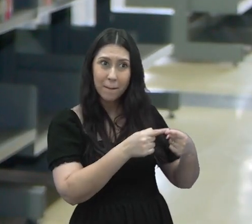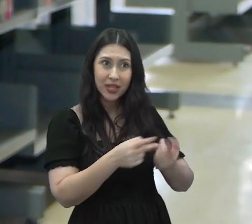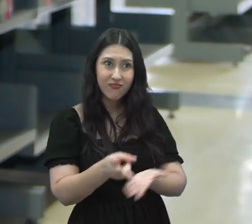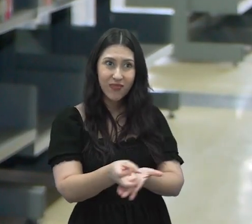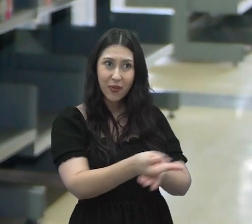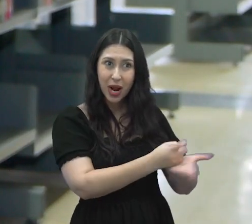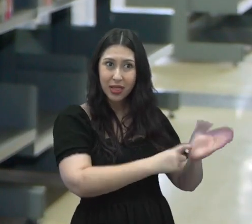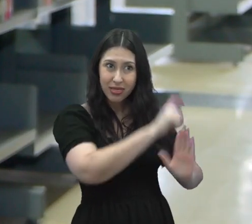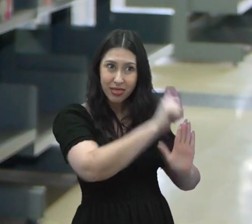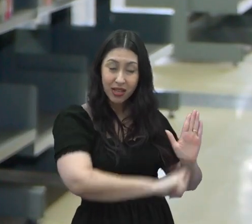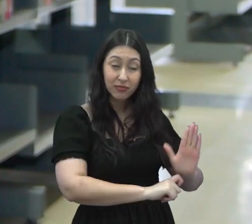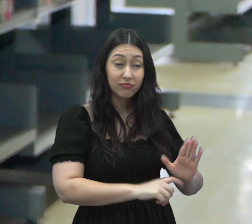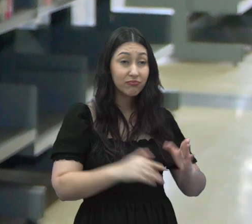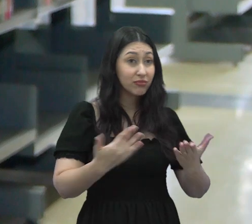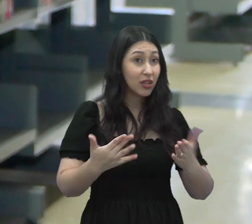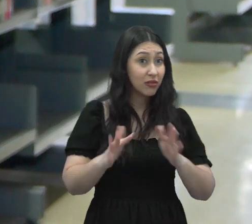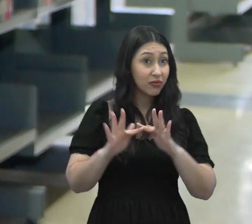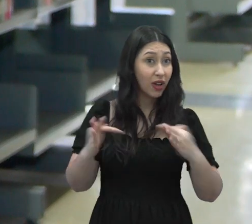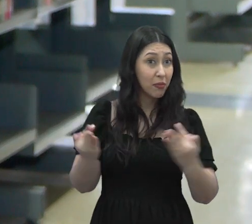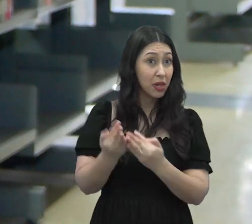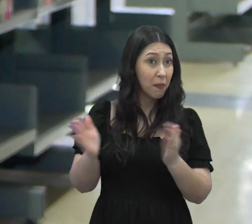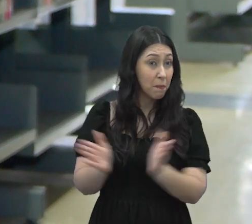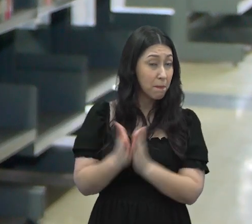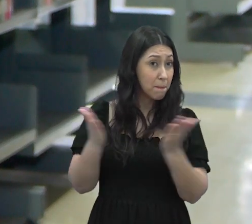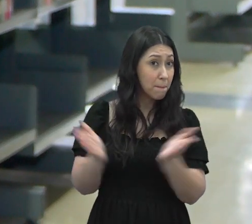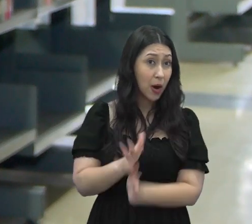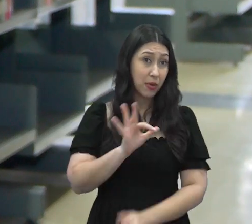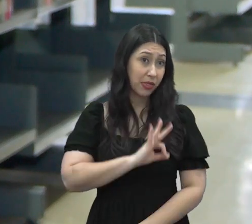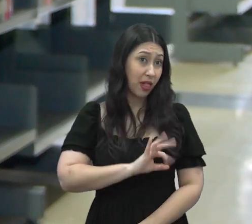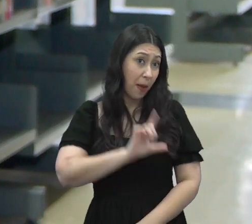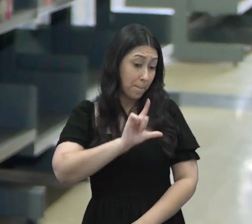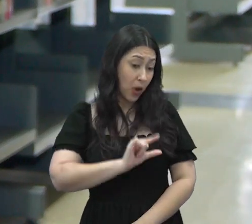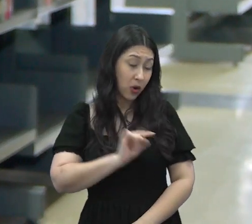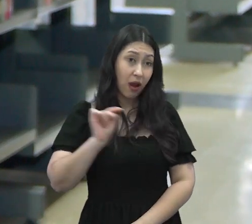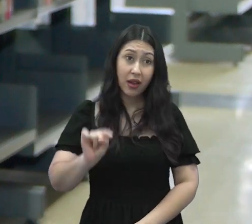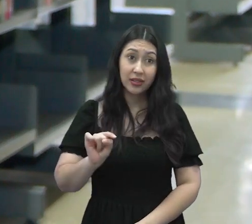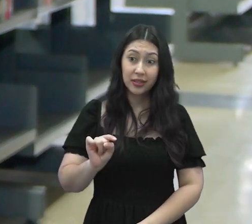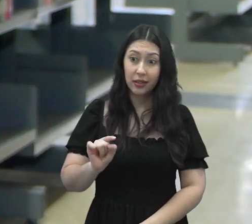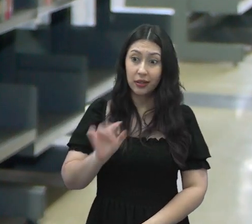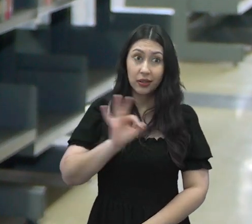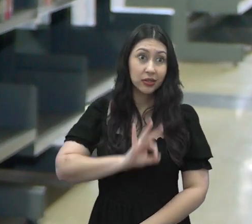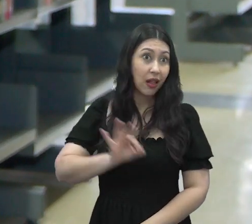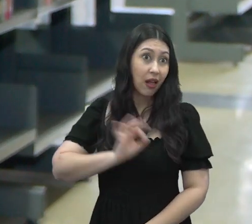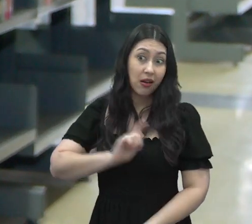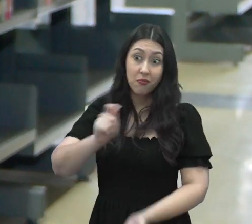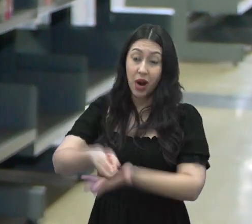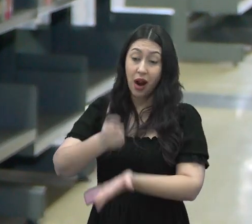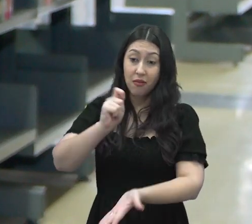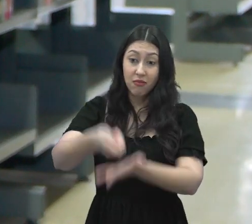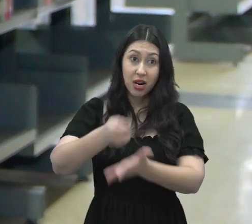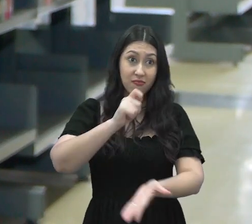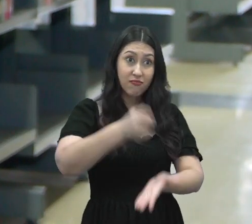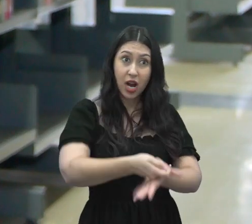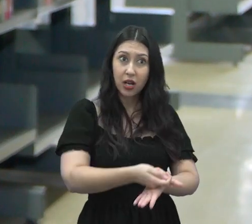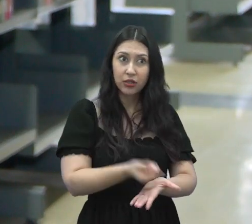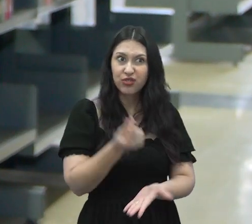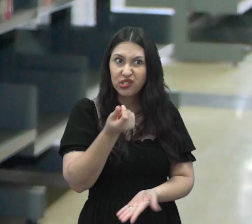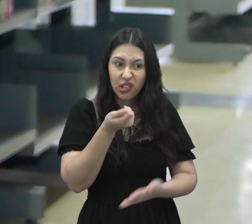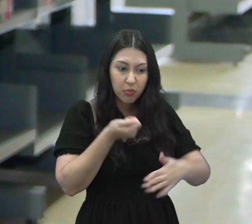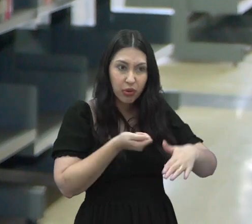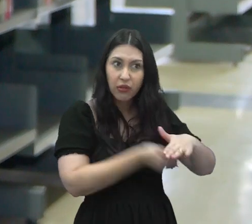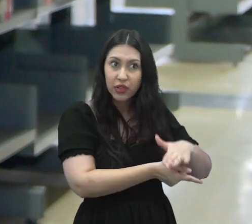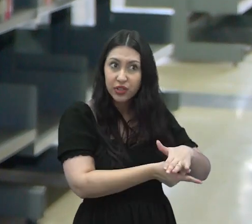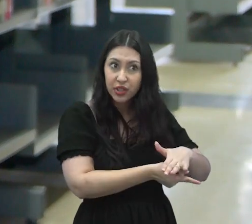tributado, né? Então as famílias mais pobres, vamos dizer assim, que ganham pouco, elas consomem tudo o que ganham. Não há sobras, vamos dizer assim,